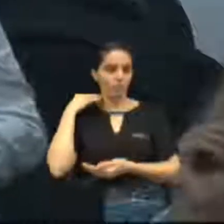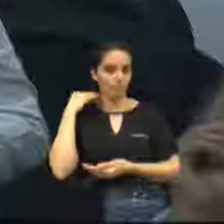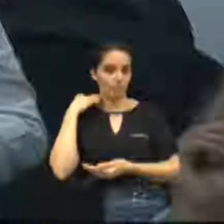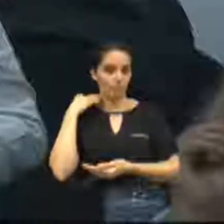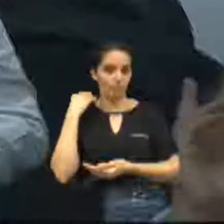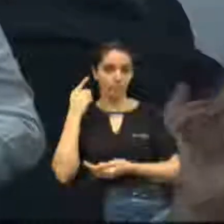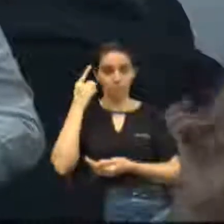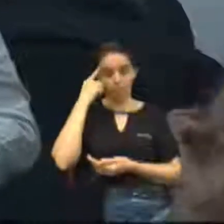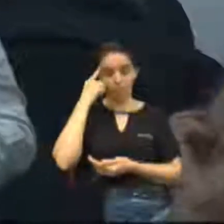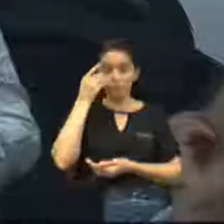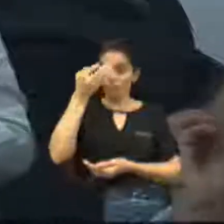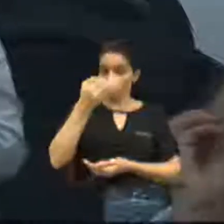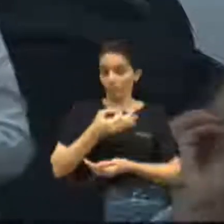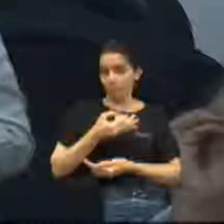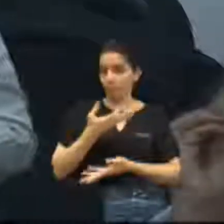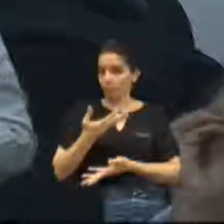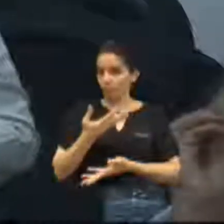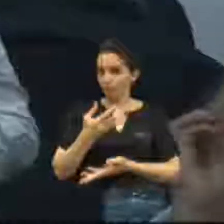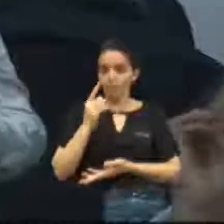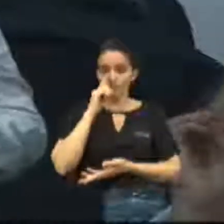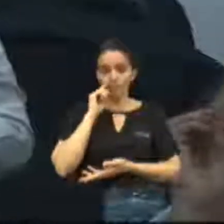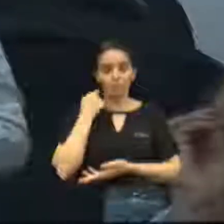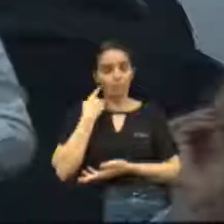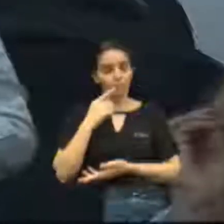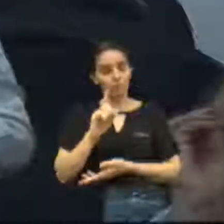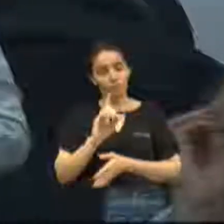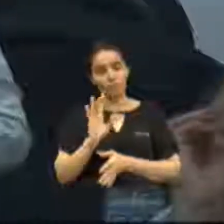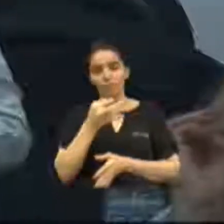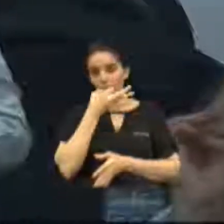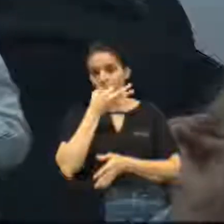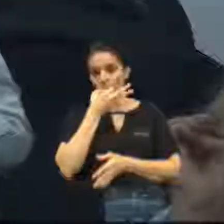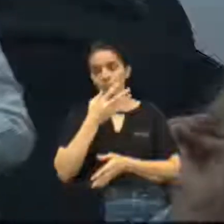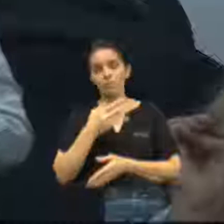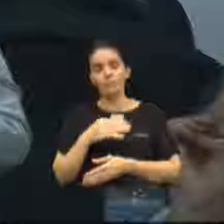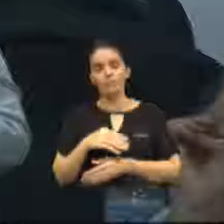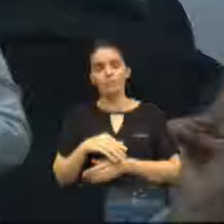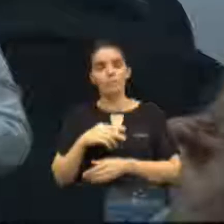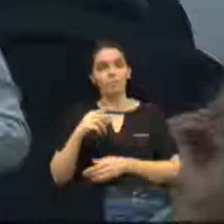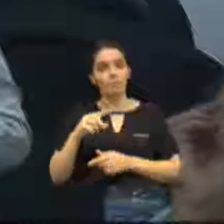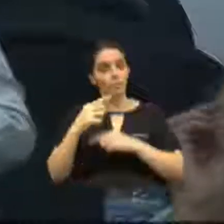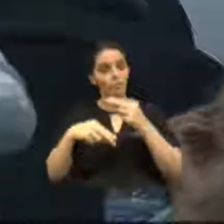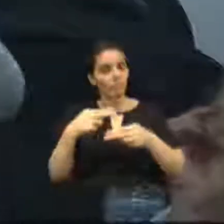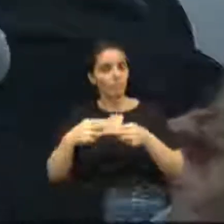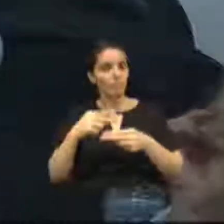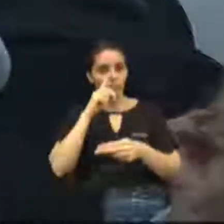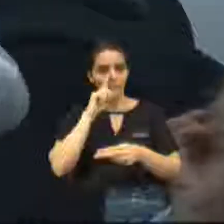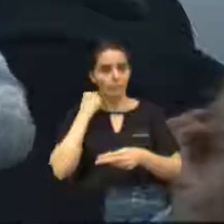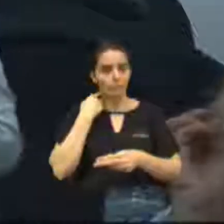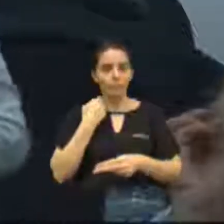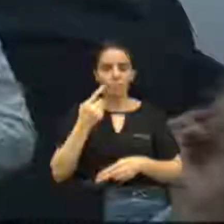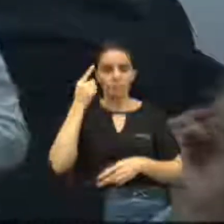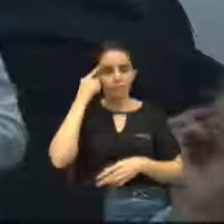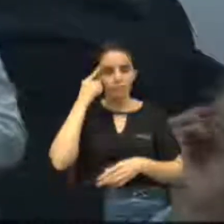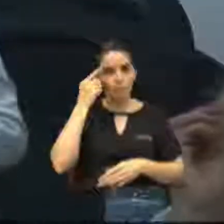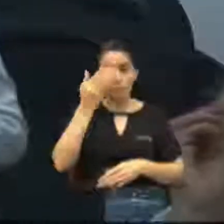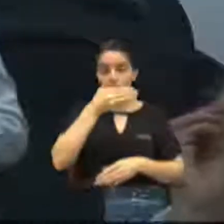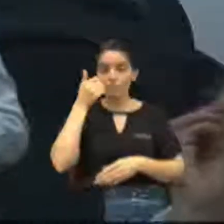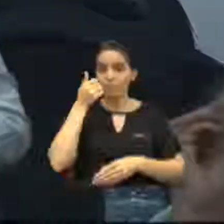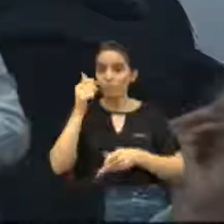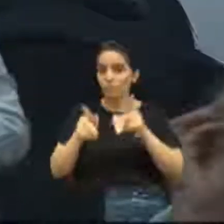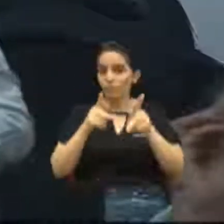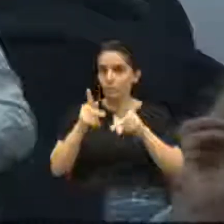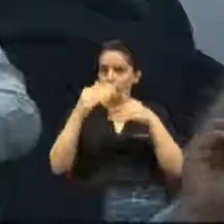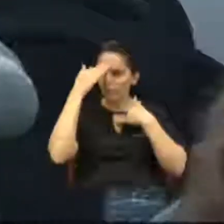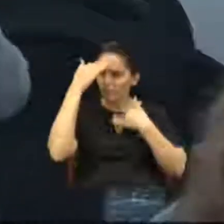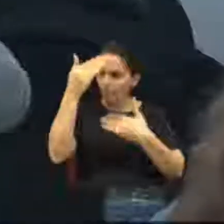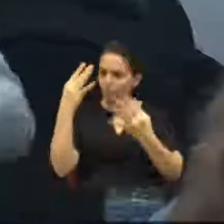ainda que é muito. E, na minha opinião, não é. Por isso eu tenho legislado em favor da população e agradeço a todos os